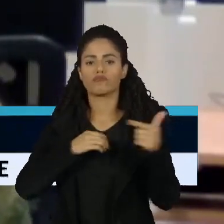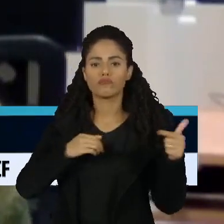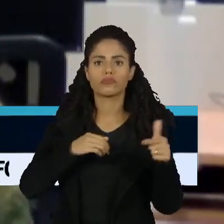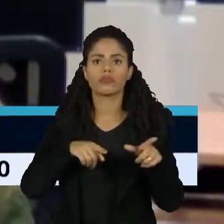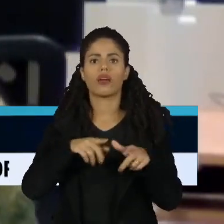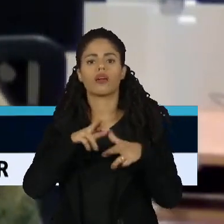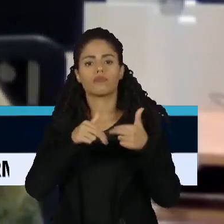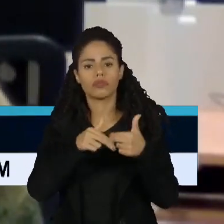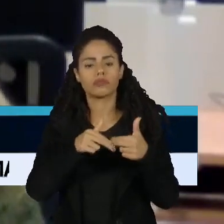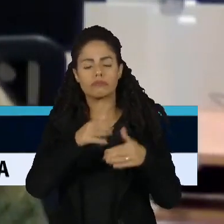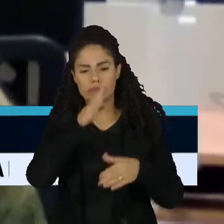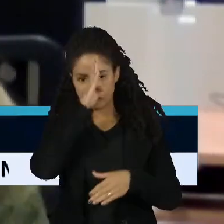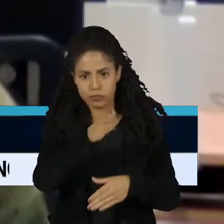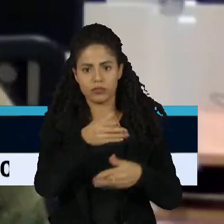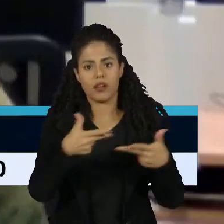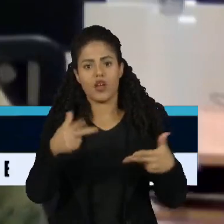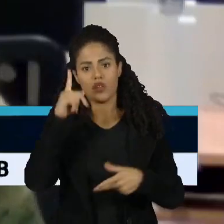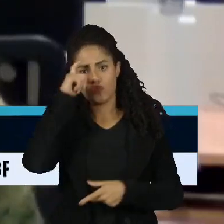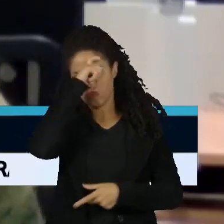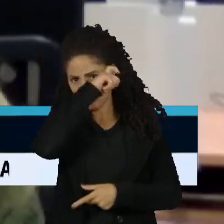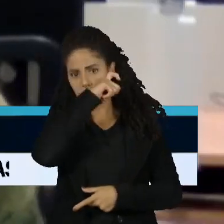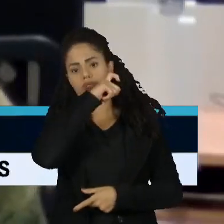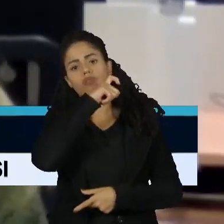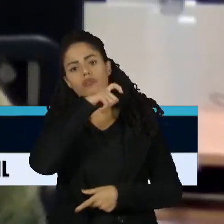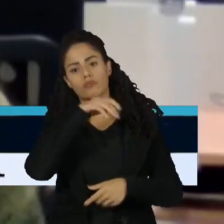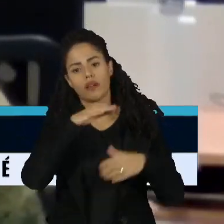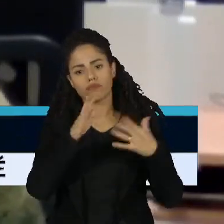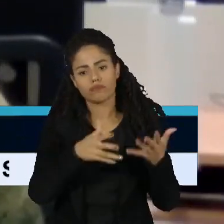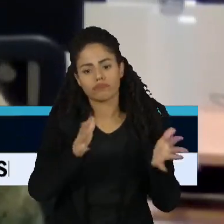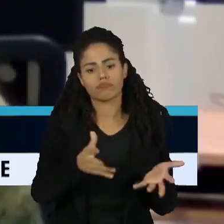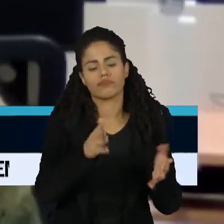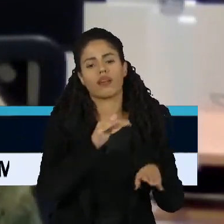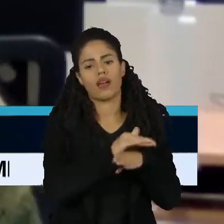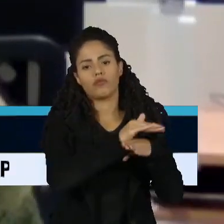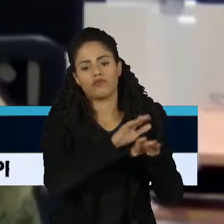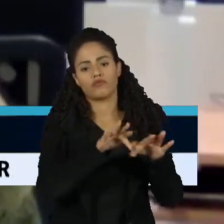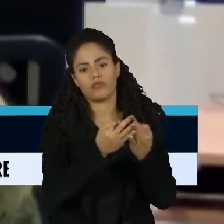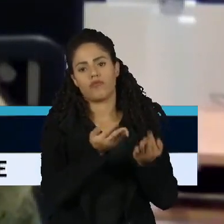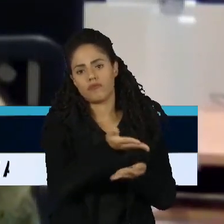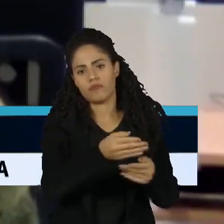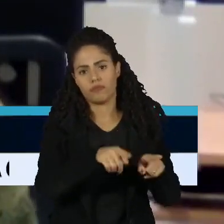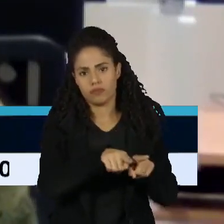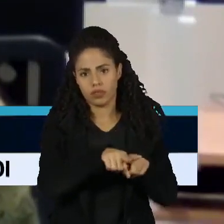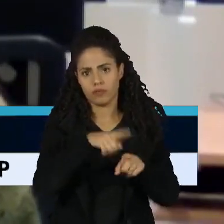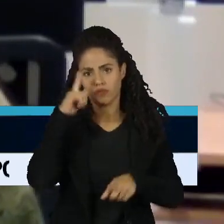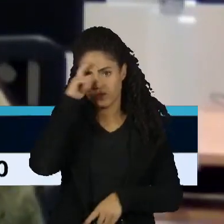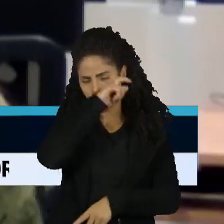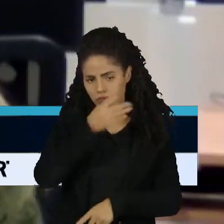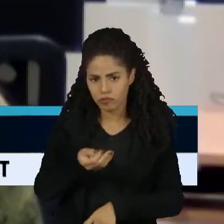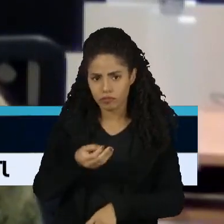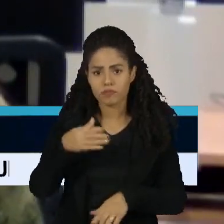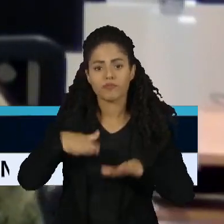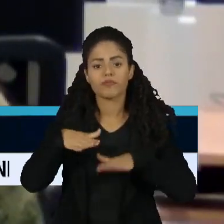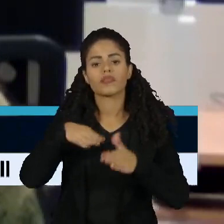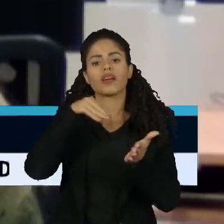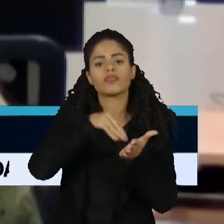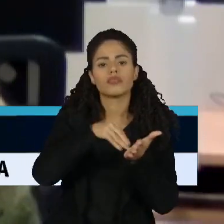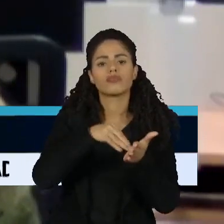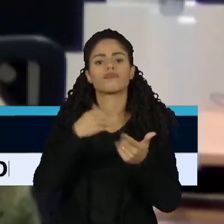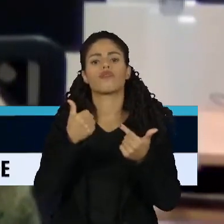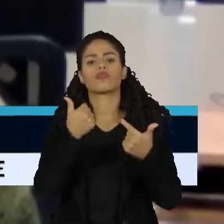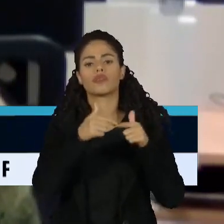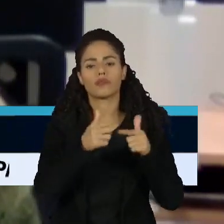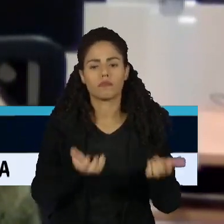que o custo indireto é tão alto em termos de perda de produtividade e o que a gente chama de absenteísmo, que é faltar ao trabalho